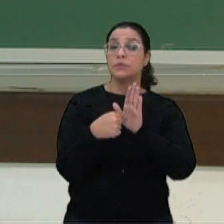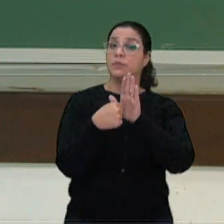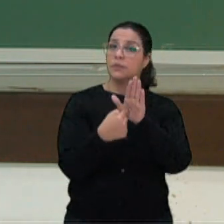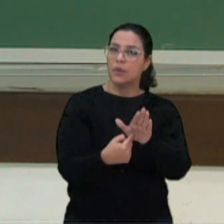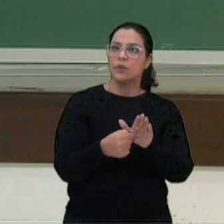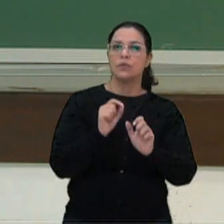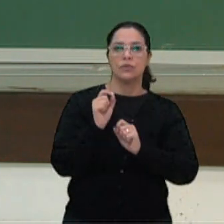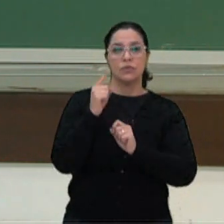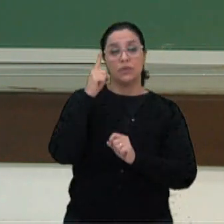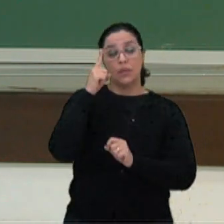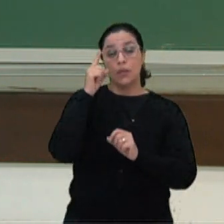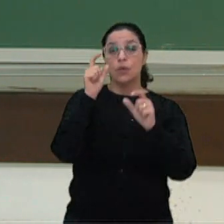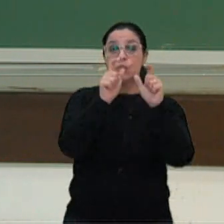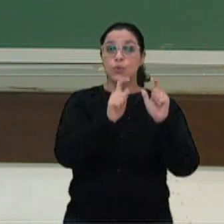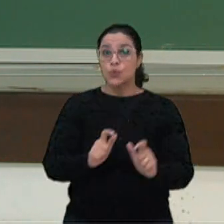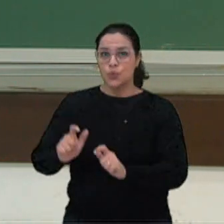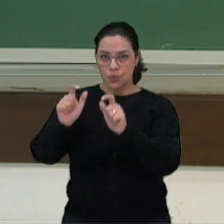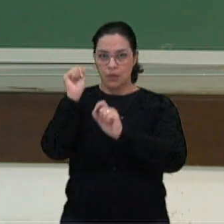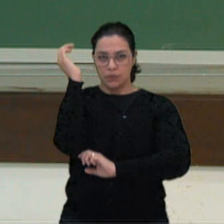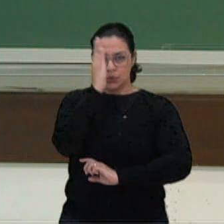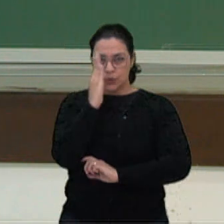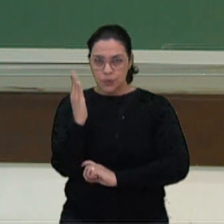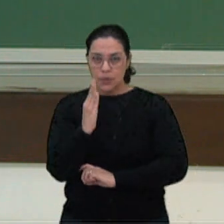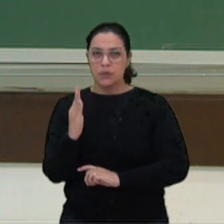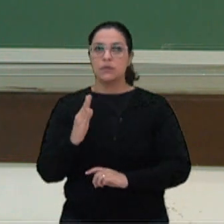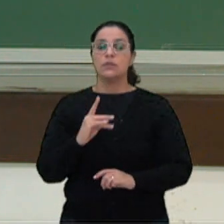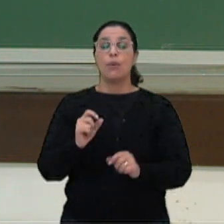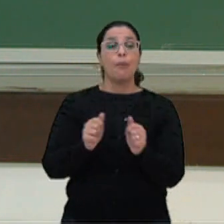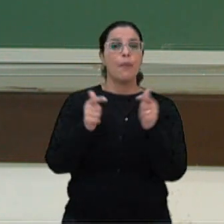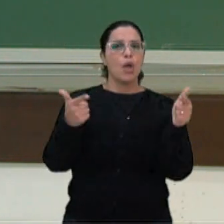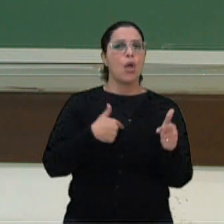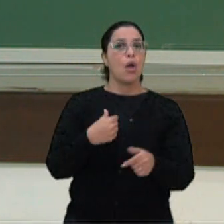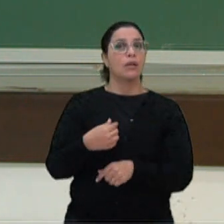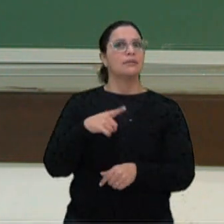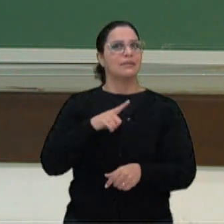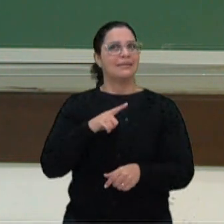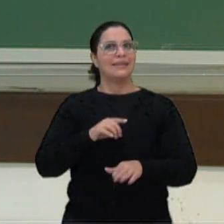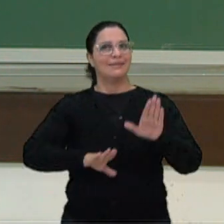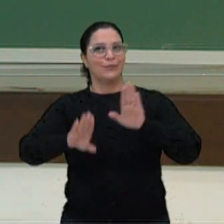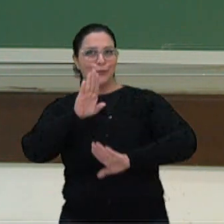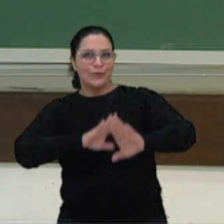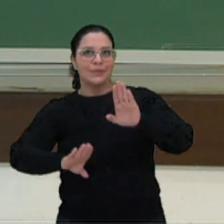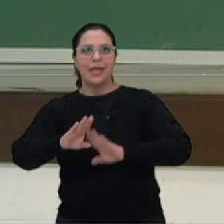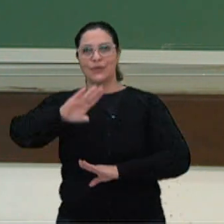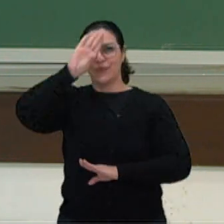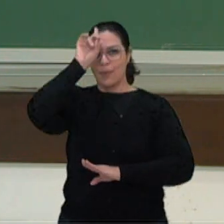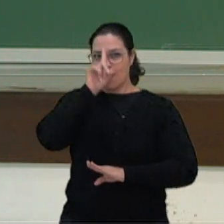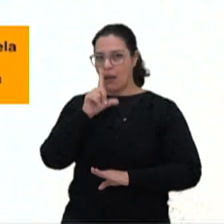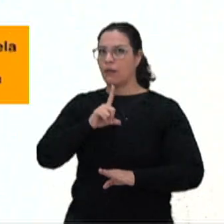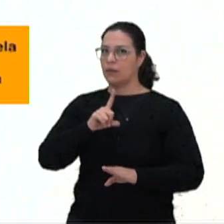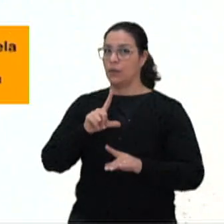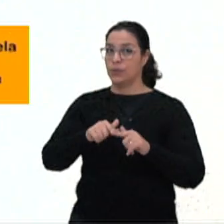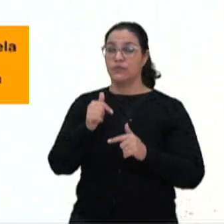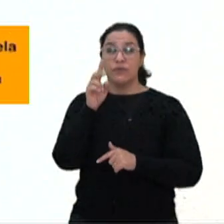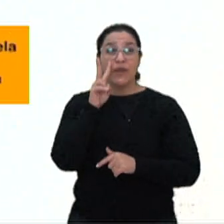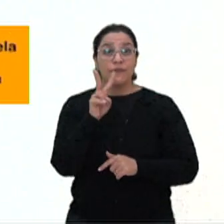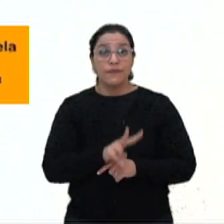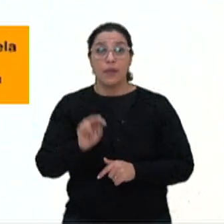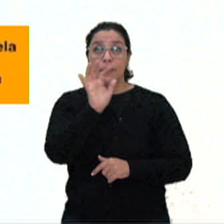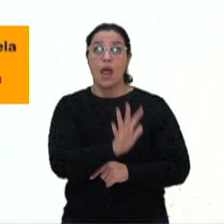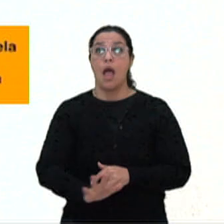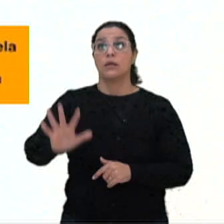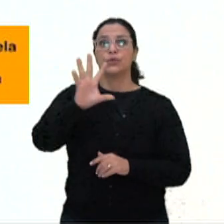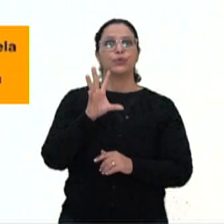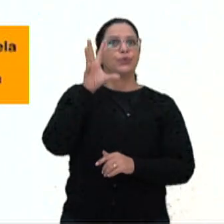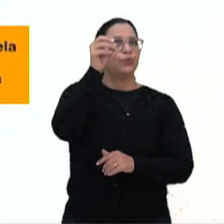gente os locais no Brasil onde a gente tem mais chance de ter contaminação por febre amarela. Se vocês olharem no mapa, é quase o